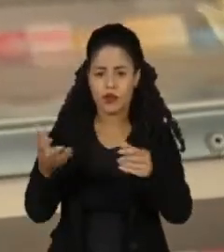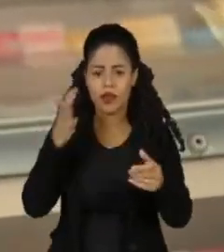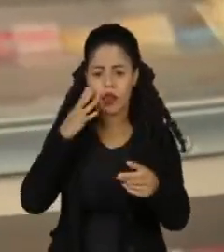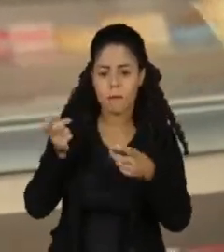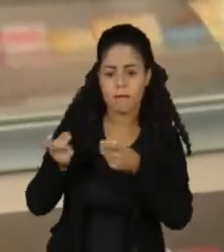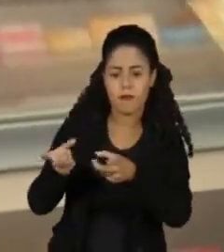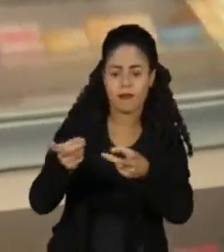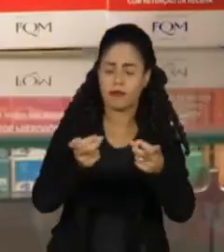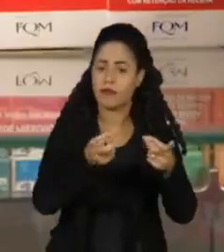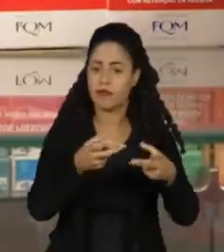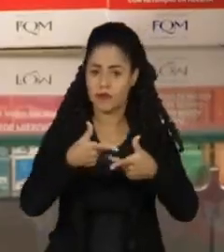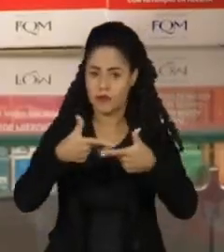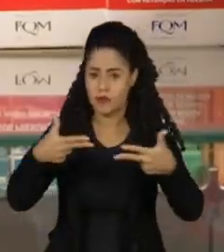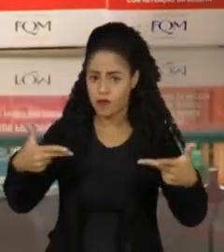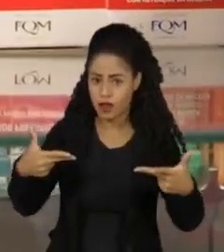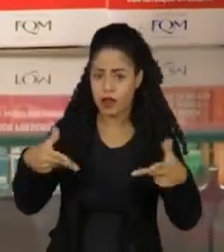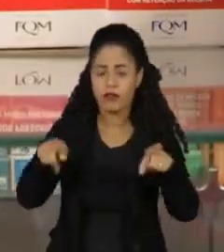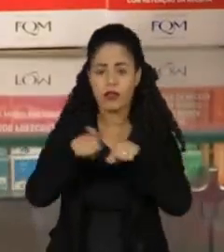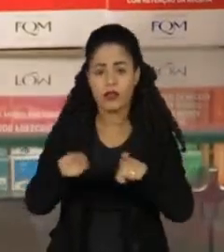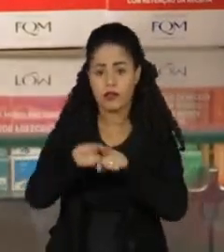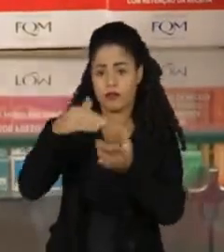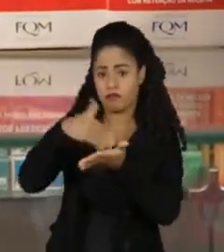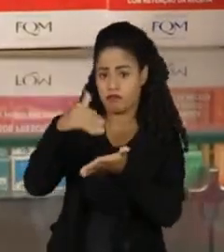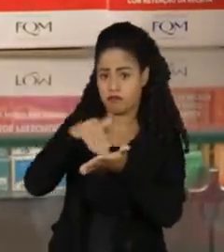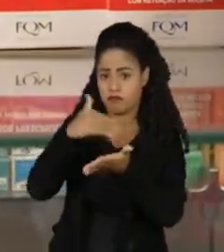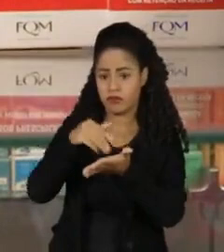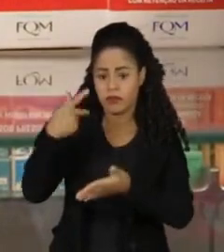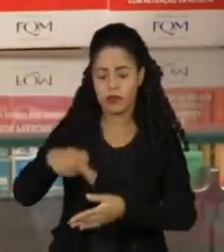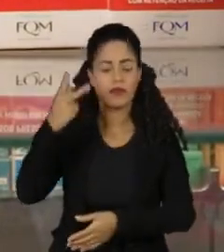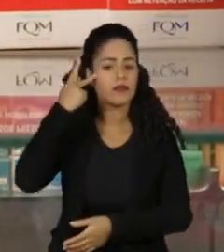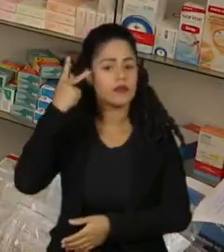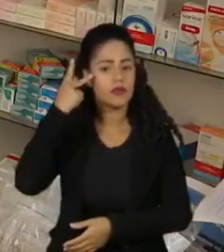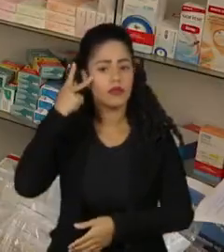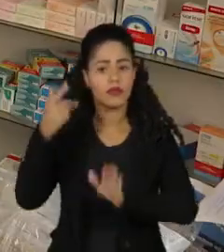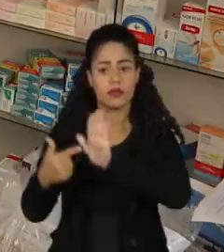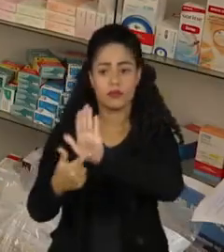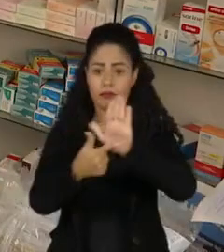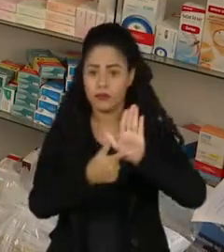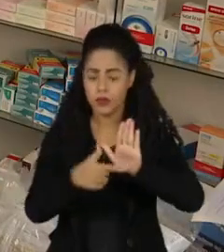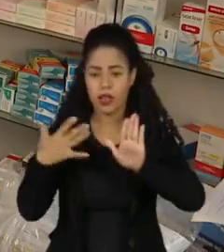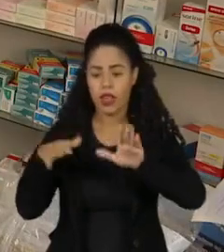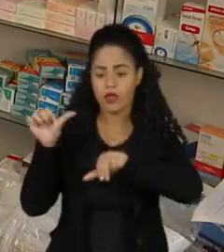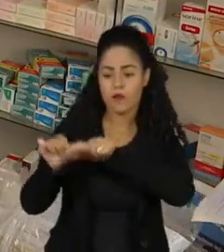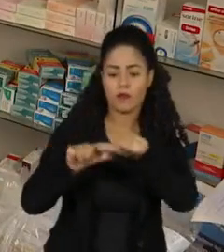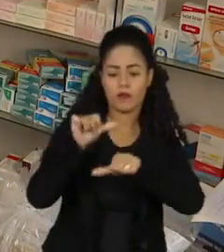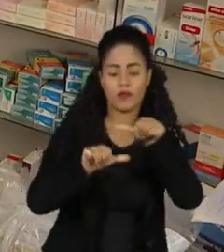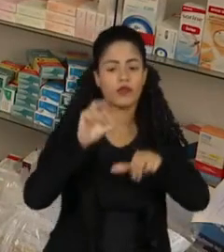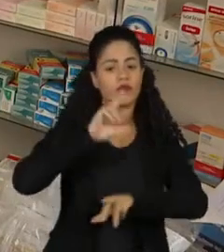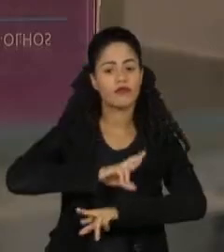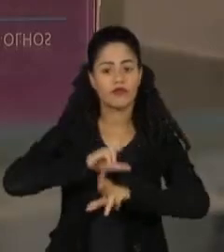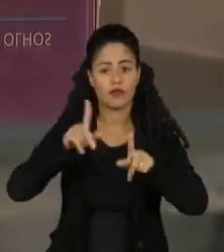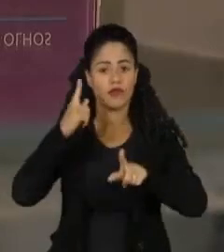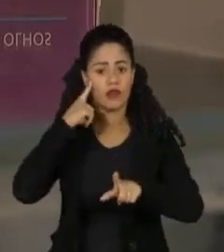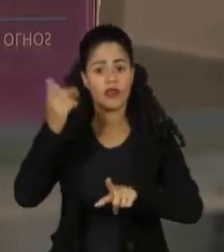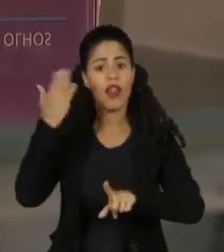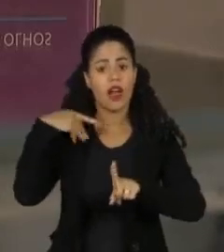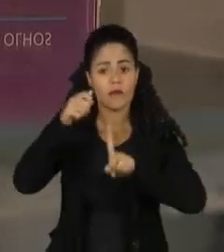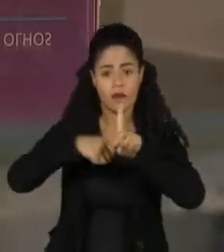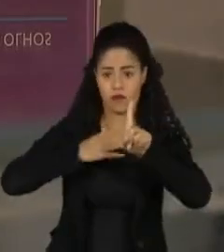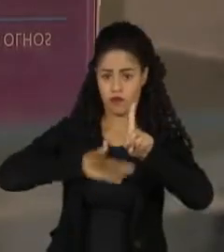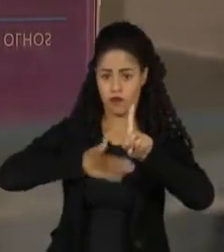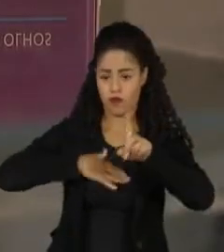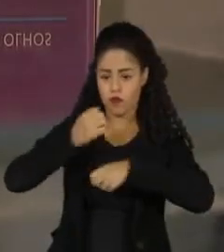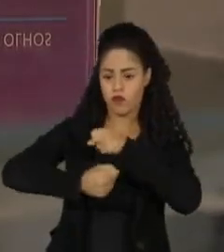comercialização desses produtos a Secretaria da Fazenda de São Paulo afirma que a mudança no tributo já deveria ter ocorrido em agosto do ano passado